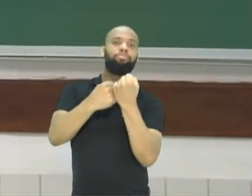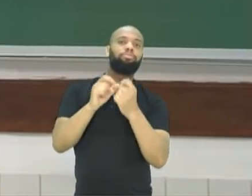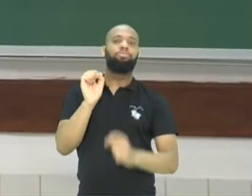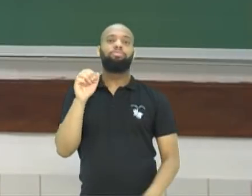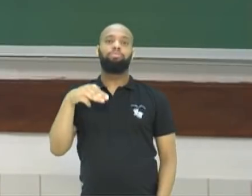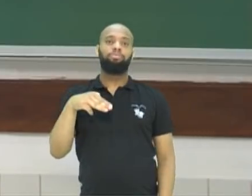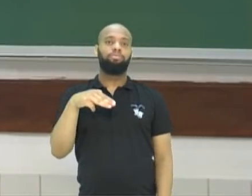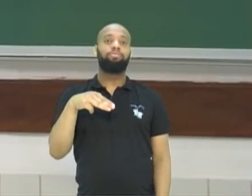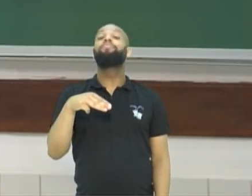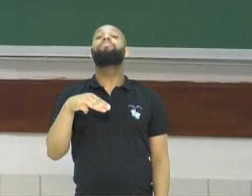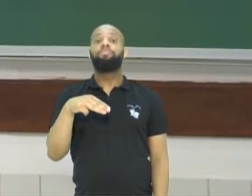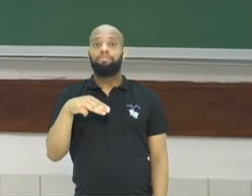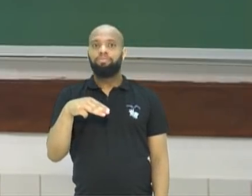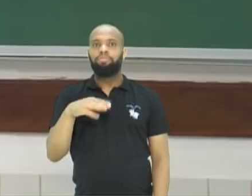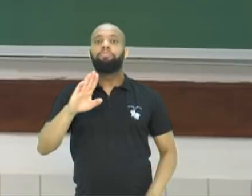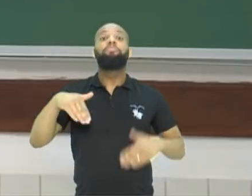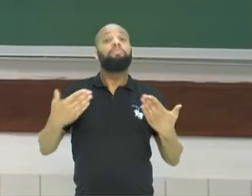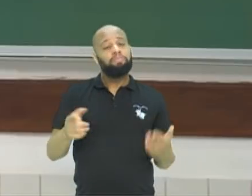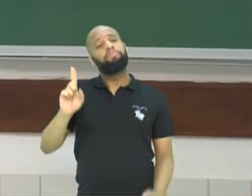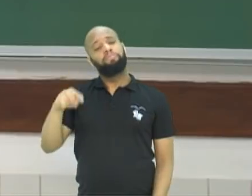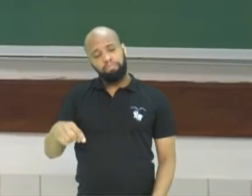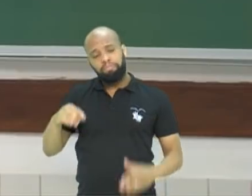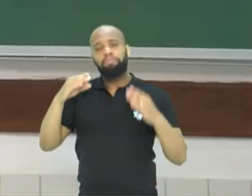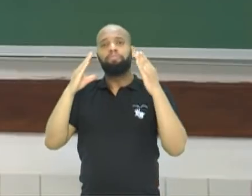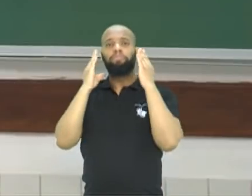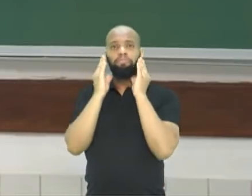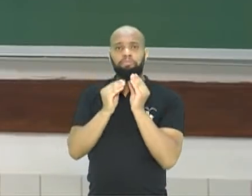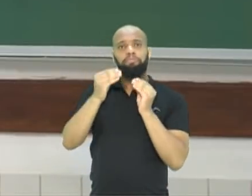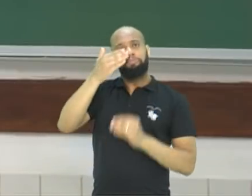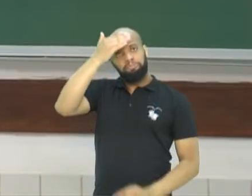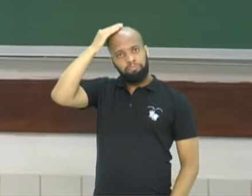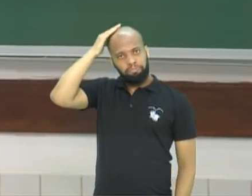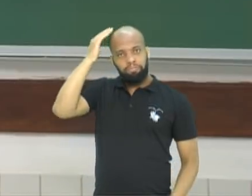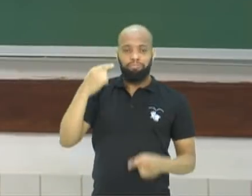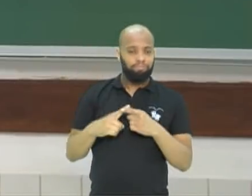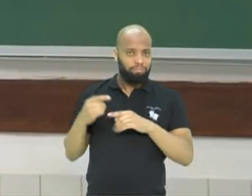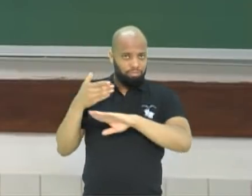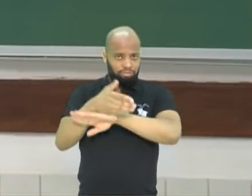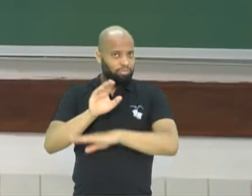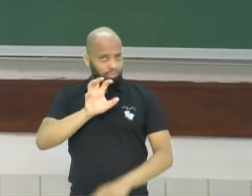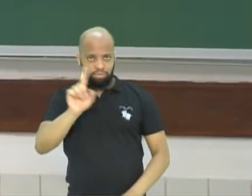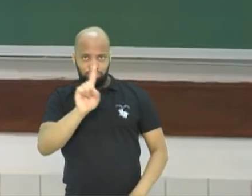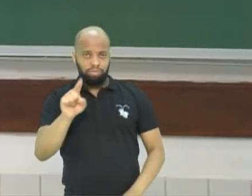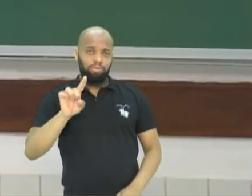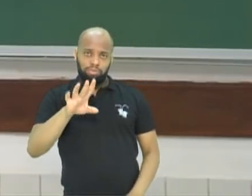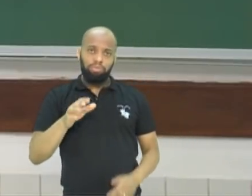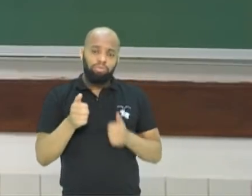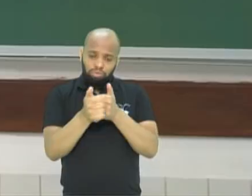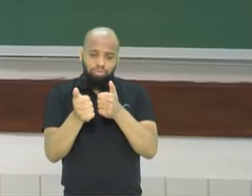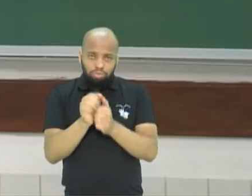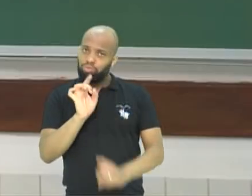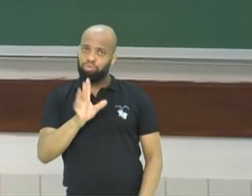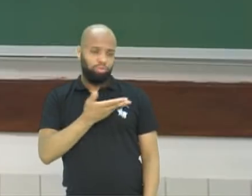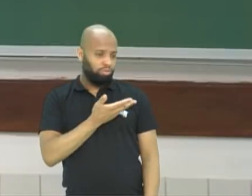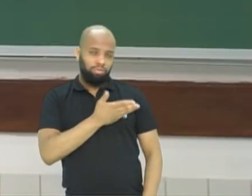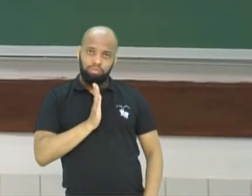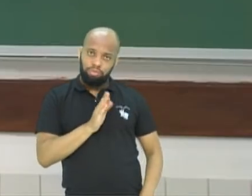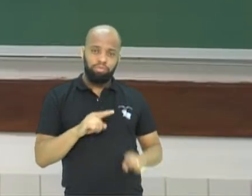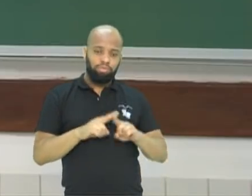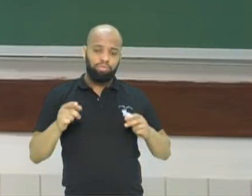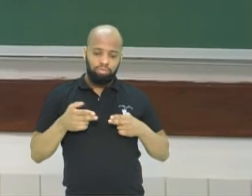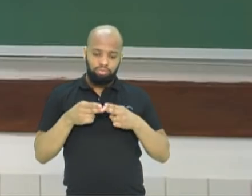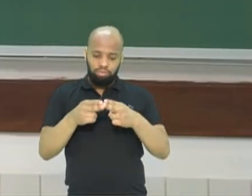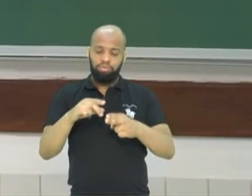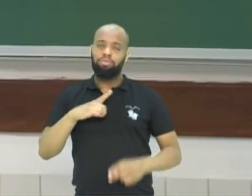pelo capitão do navio, foi justamente o Charles Darwin. Ele não foi para isso, ele foi só para fazer companhia. E o navio